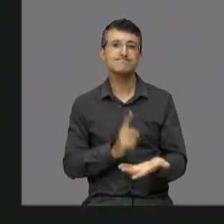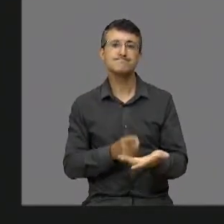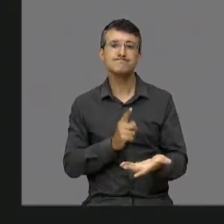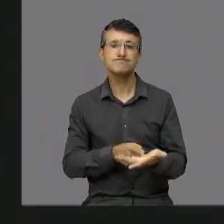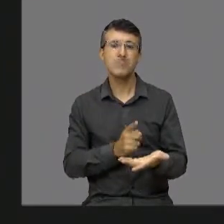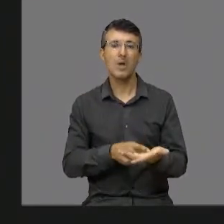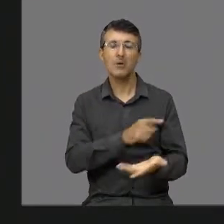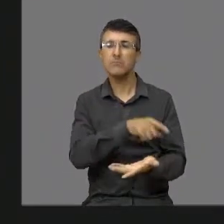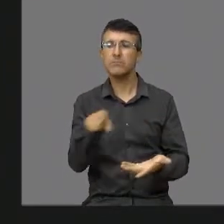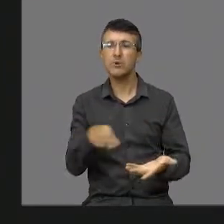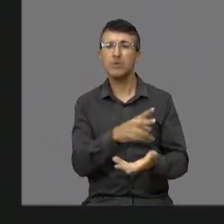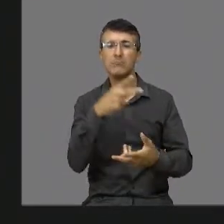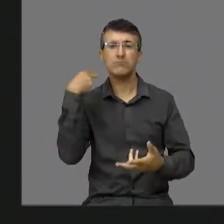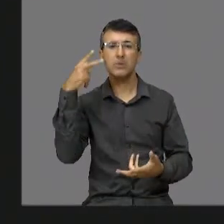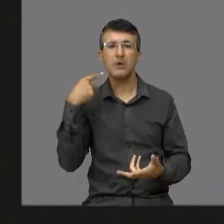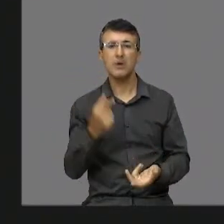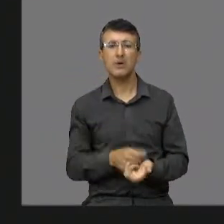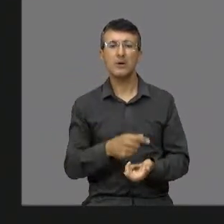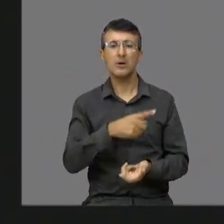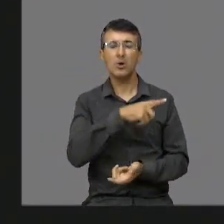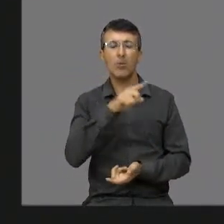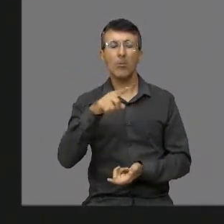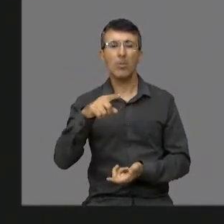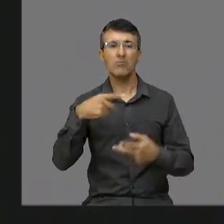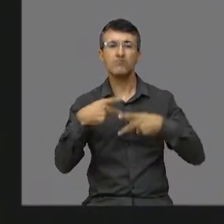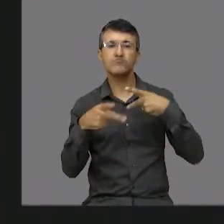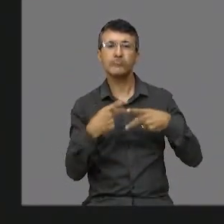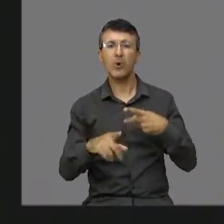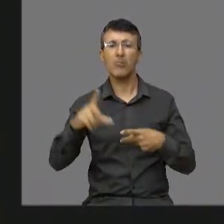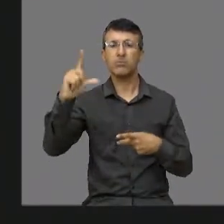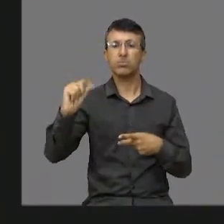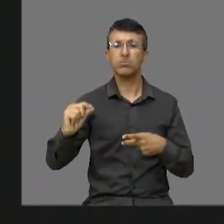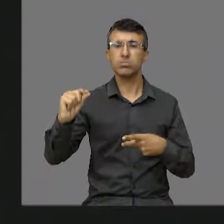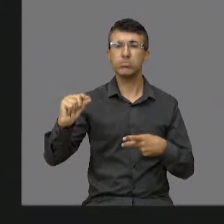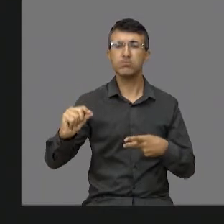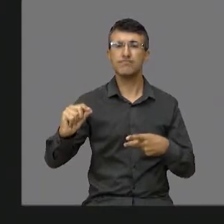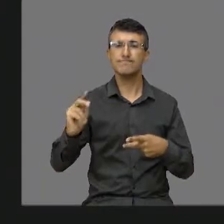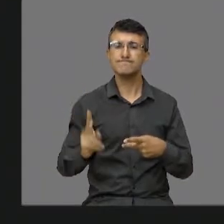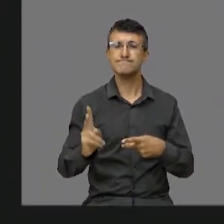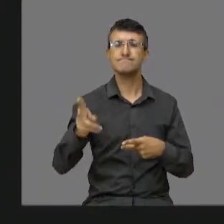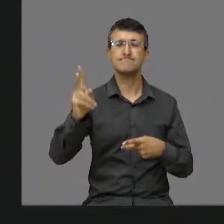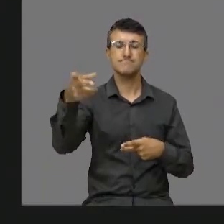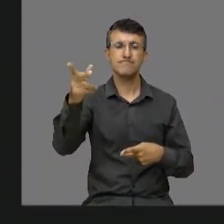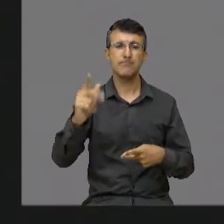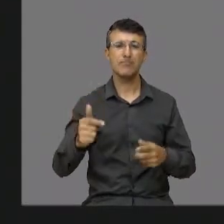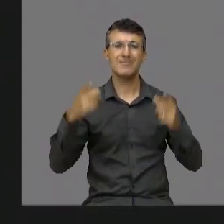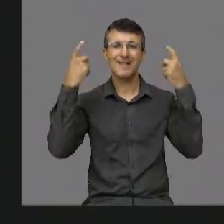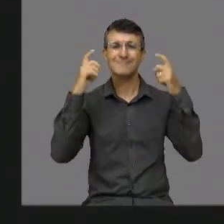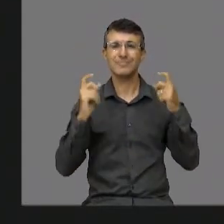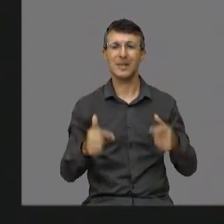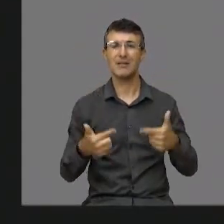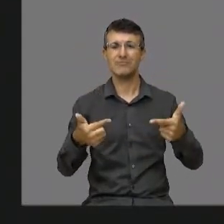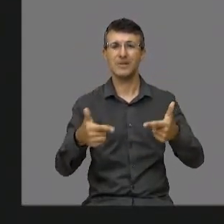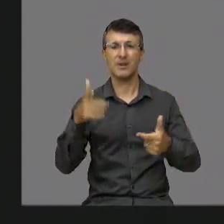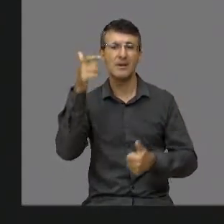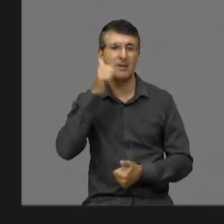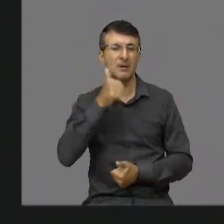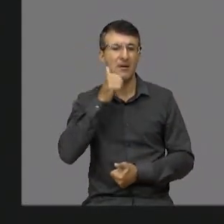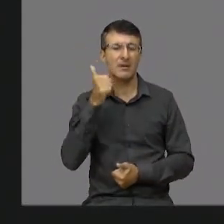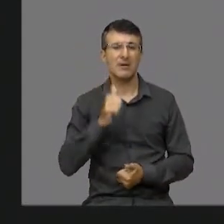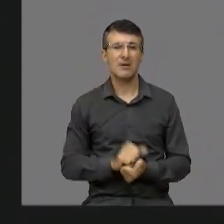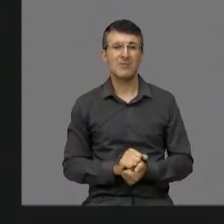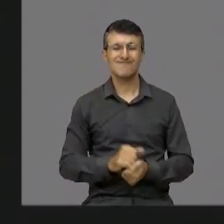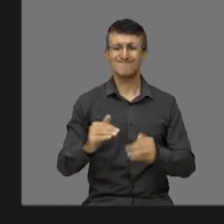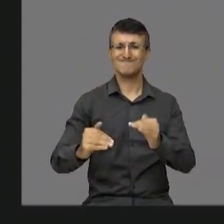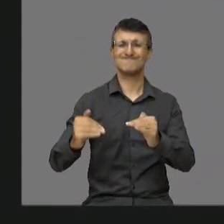diminuir cada vez mais, né, questão de violência contra as mulheres, que ainda, né, acontece, que é um absurdo, mas infelizmente tem aumentado, né,